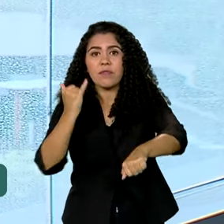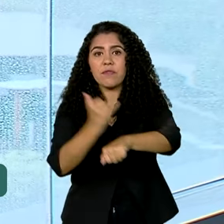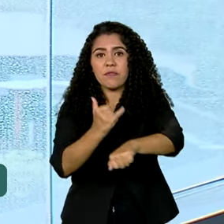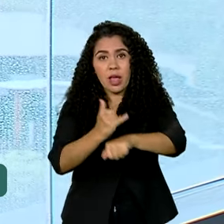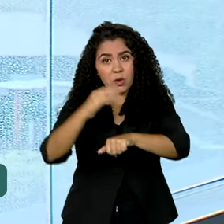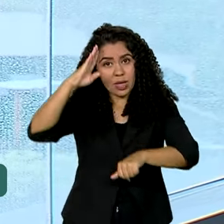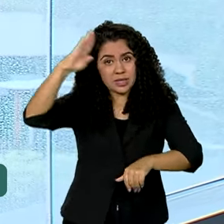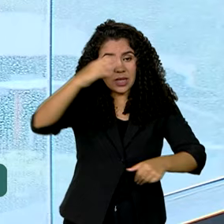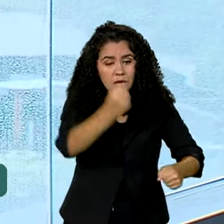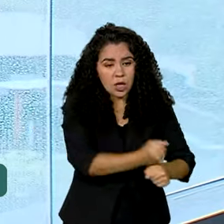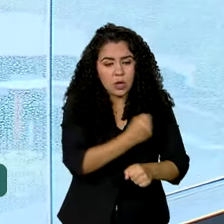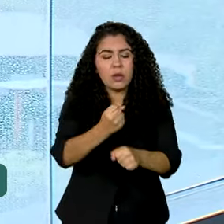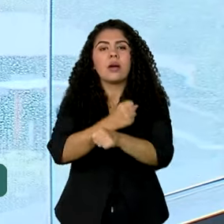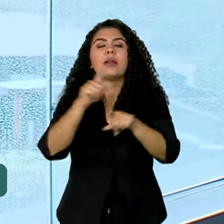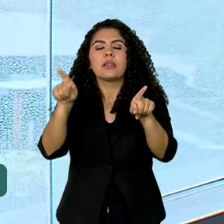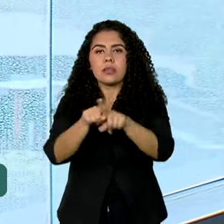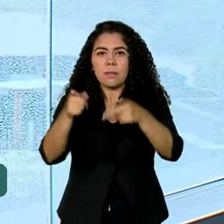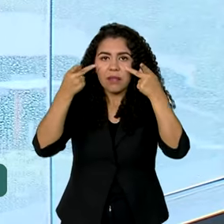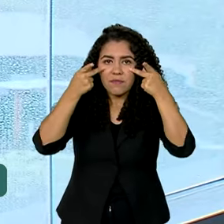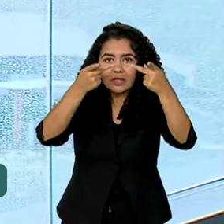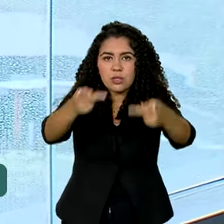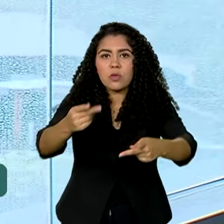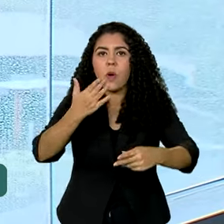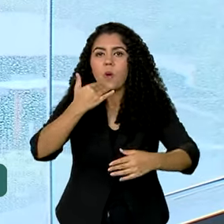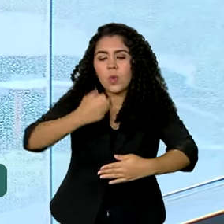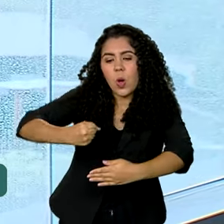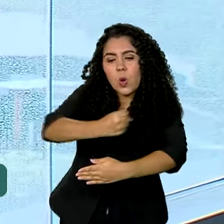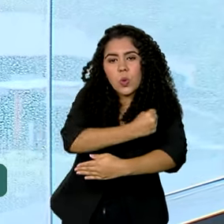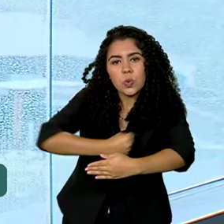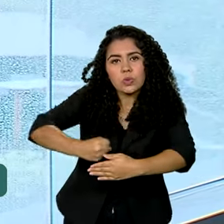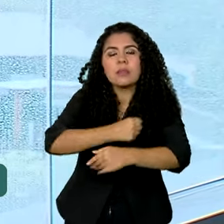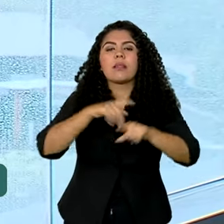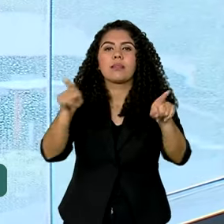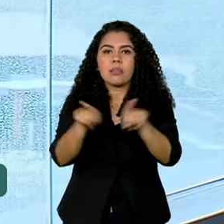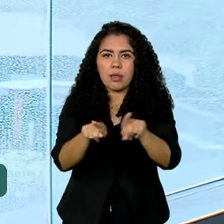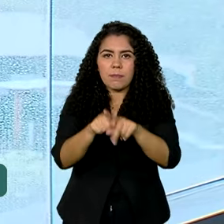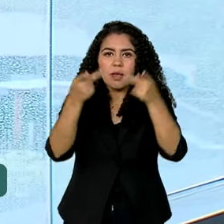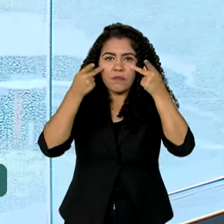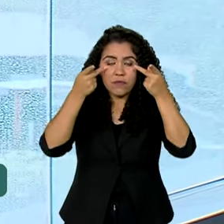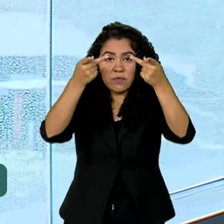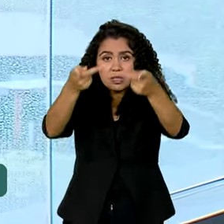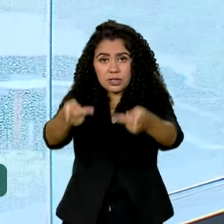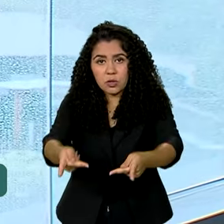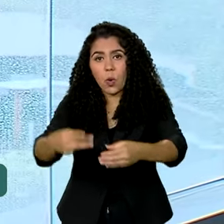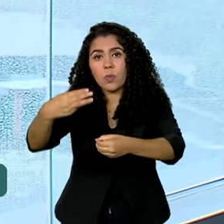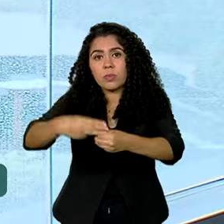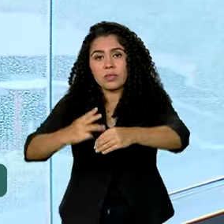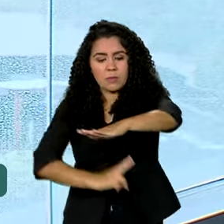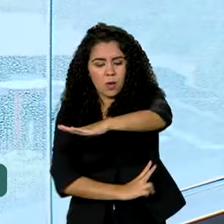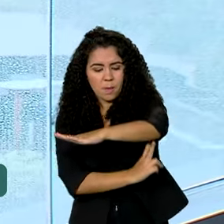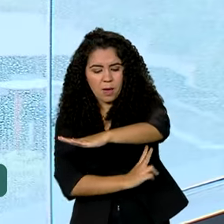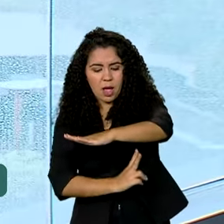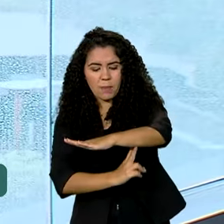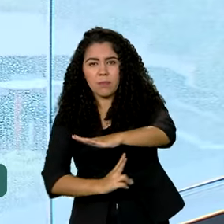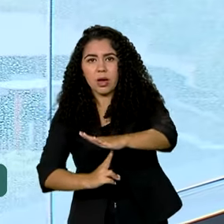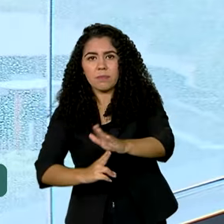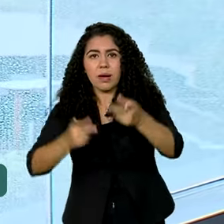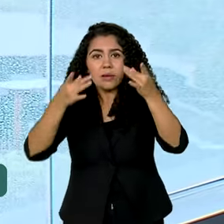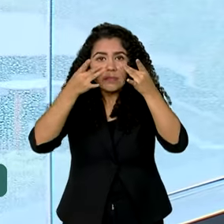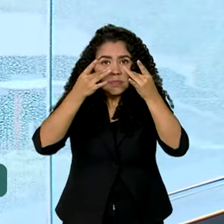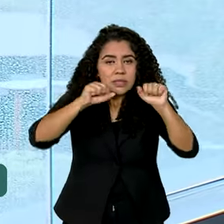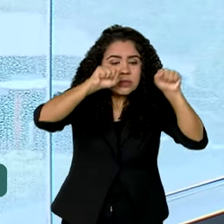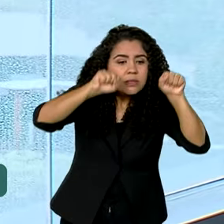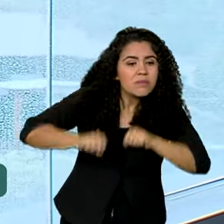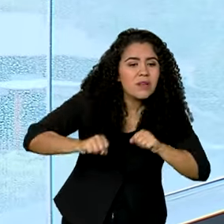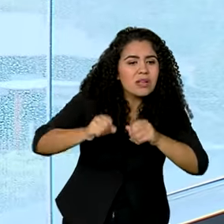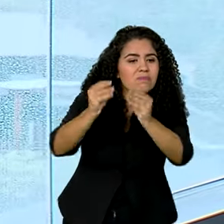uma cozinha solidária em Arroio do Meio e foi a Mussum ver de perto a destruição das casas pelas enchentes. Veja